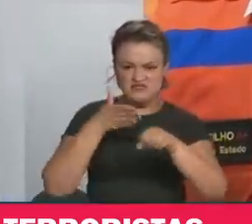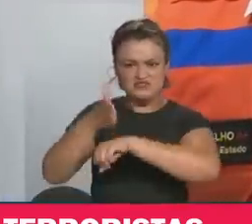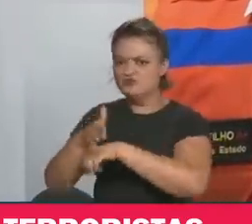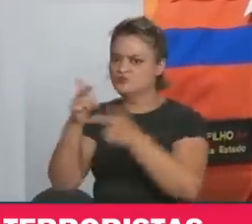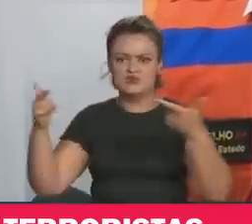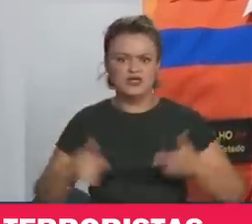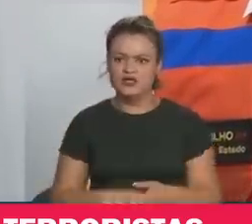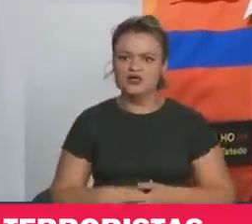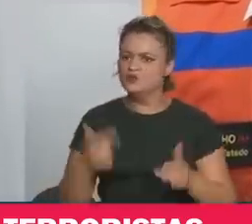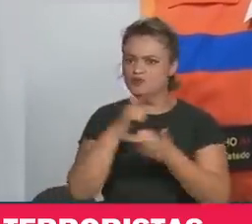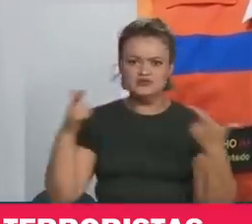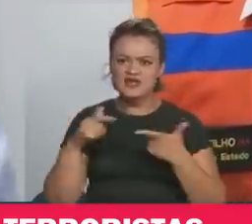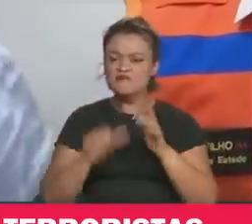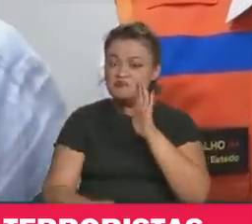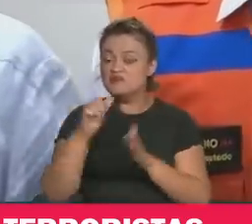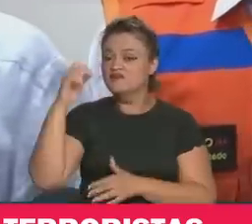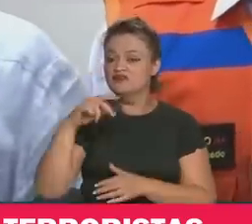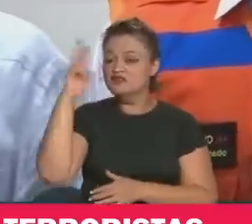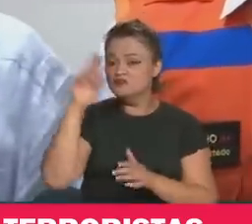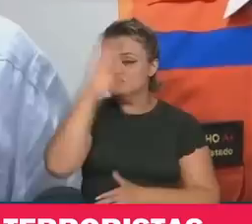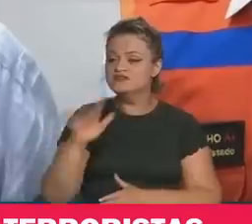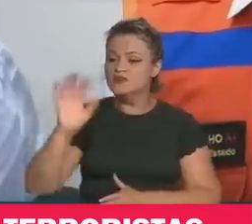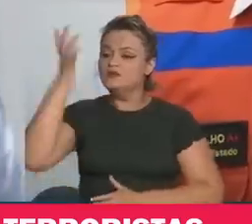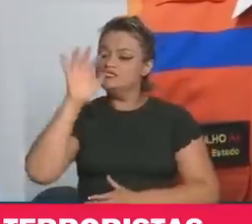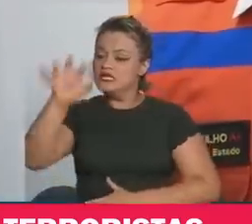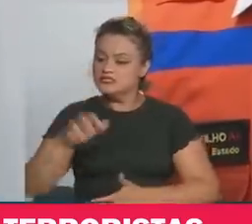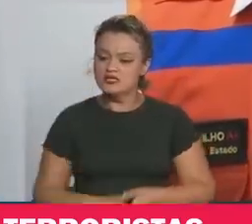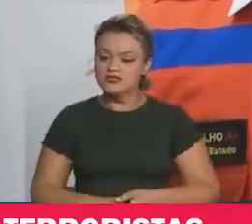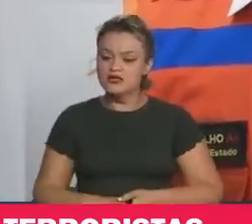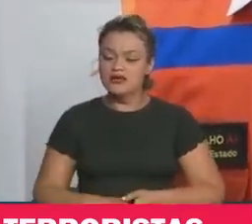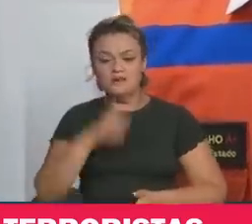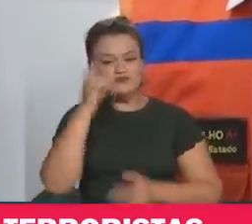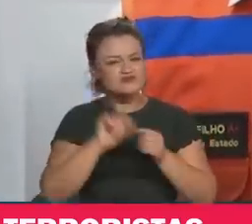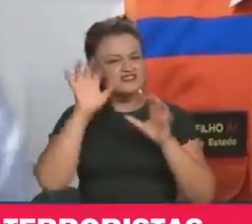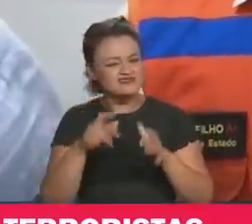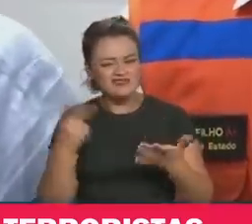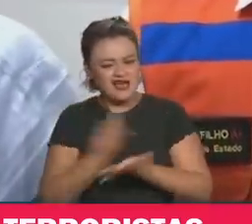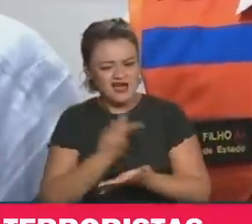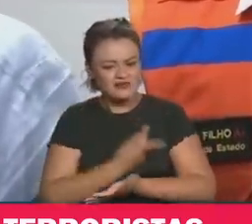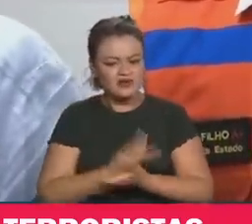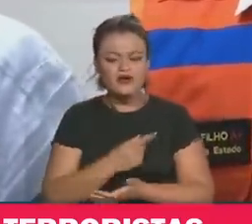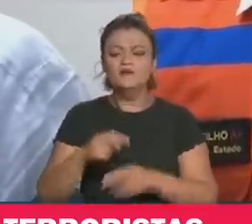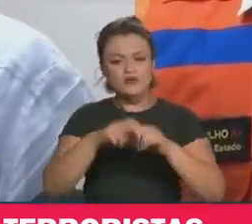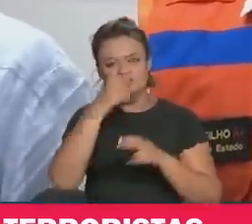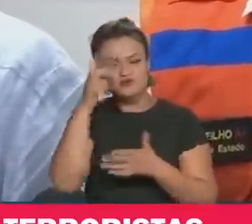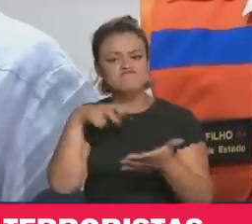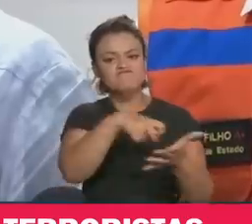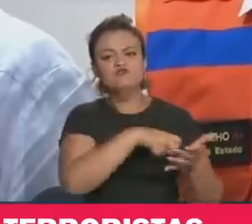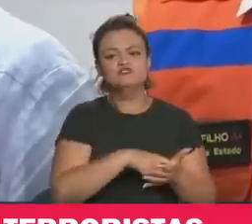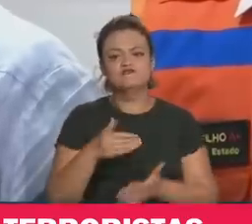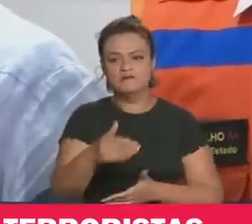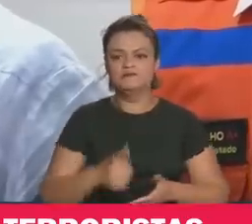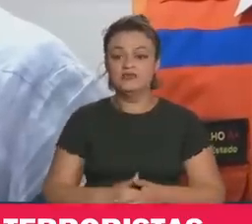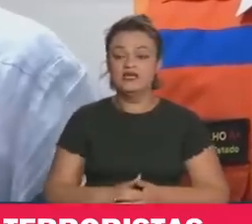tem precedente na história do nosso país. Não existe precedente o que essa gente fez e por isso essa gente terá que ser punida. E